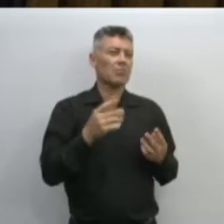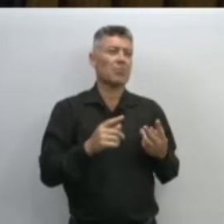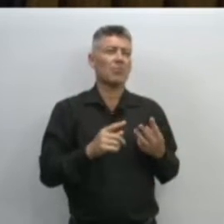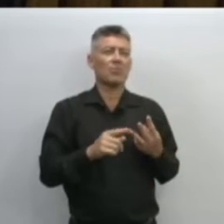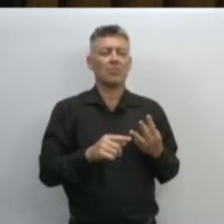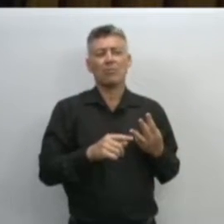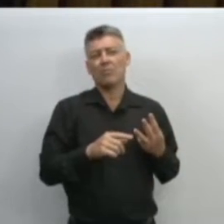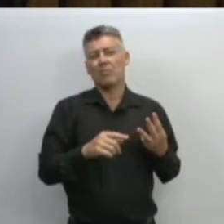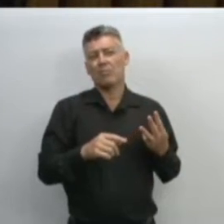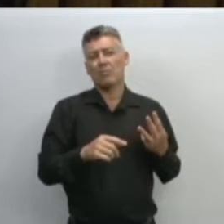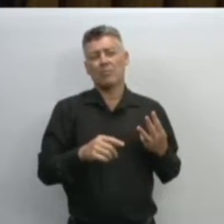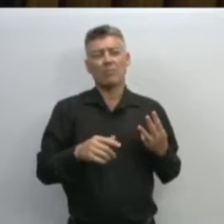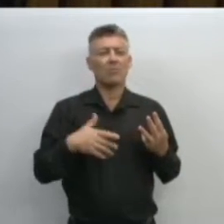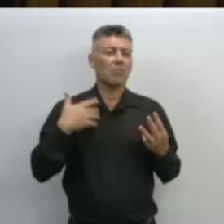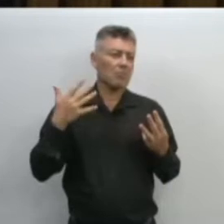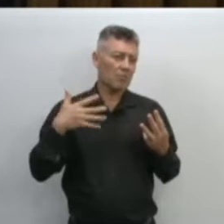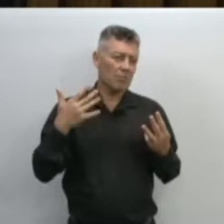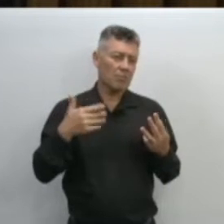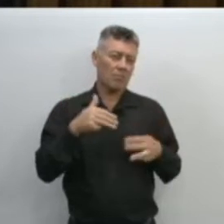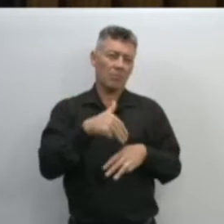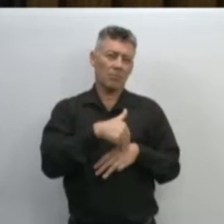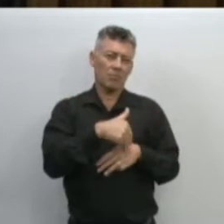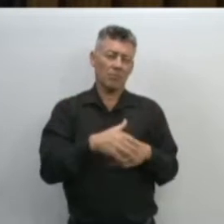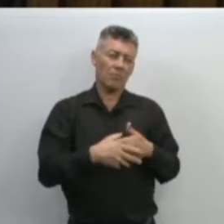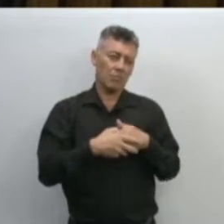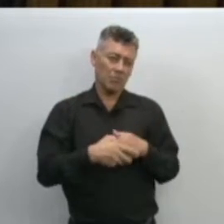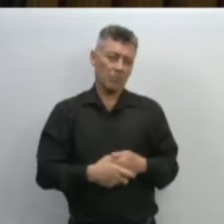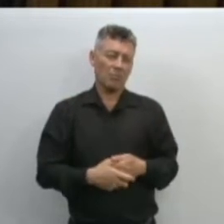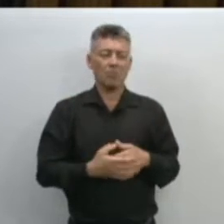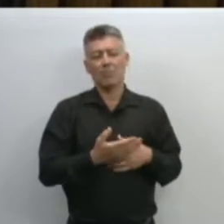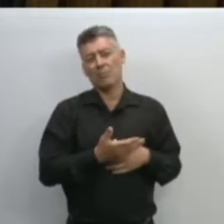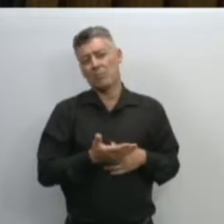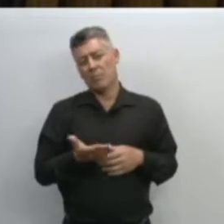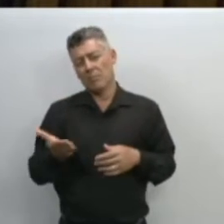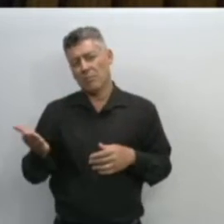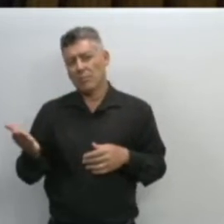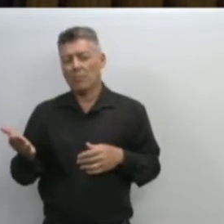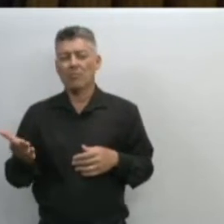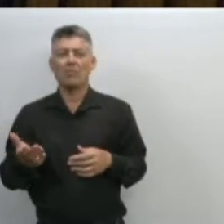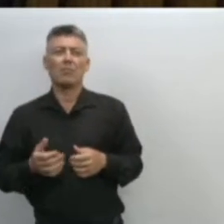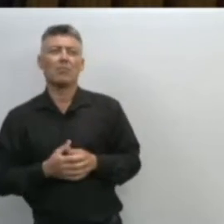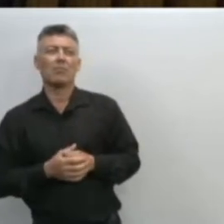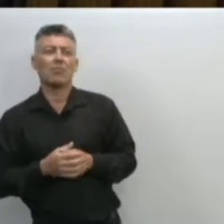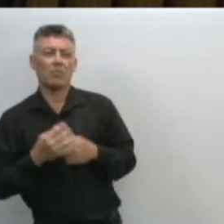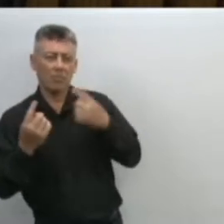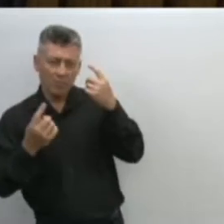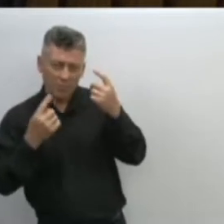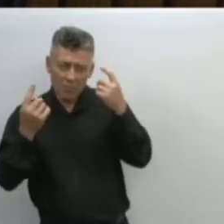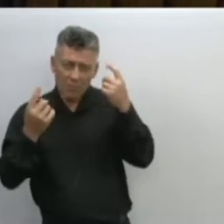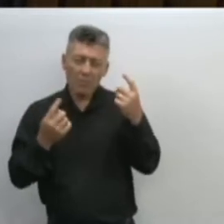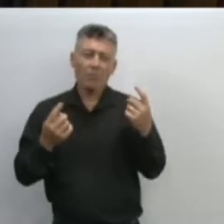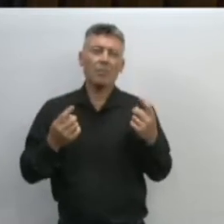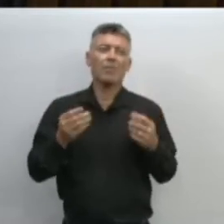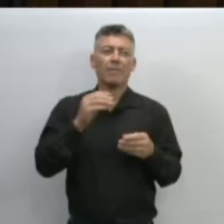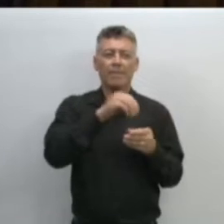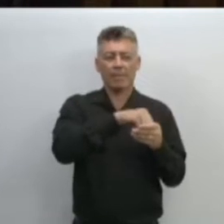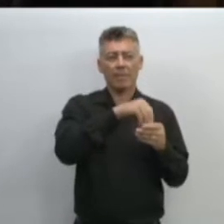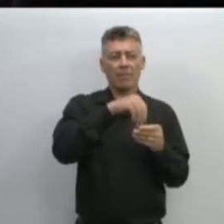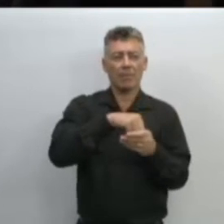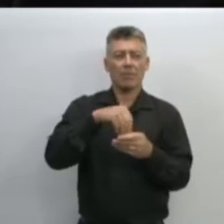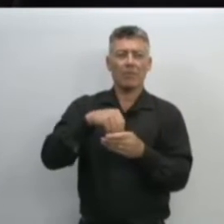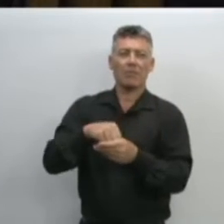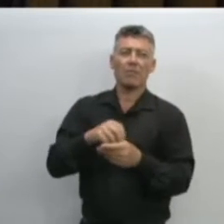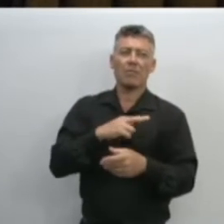orador, vereadora Margarete Regis, usando a tribuna, cumprimentou a todos, reiterou a preocupação em relação às colocações